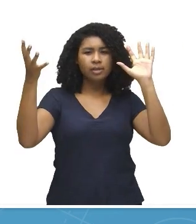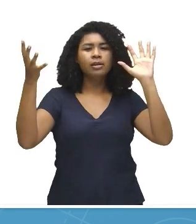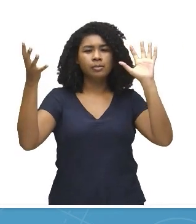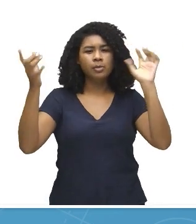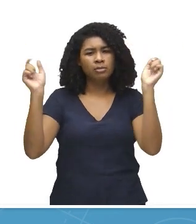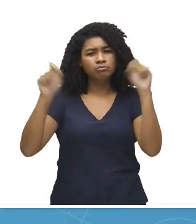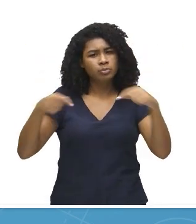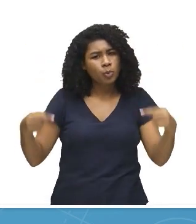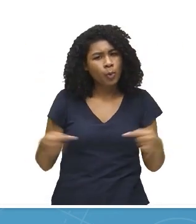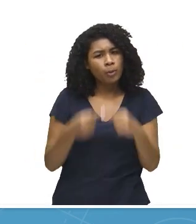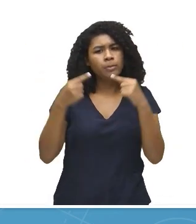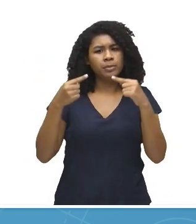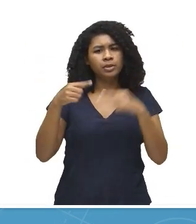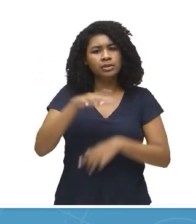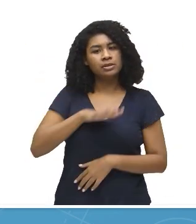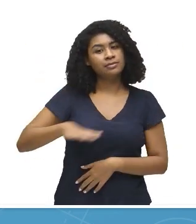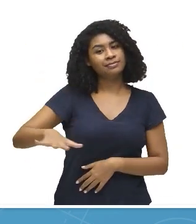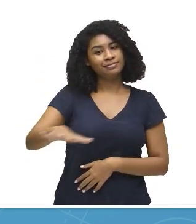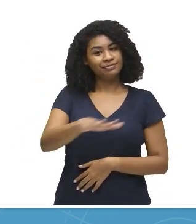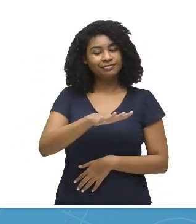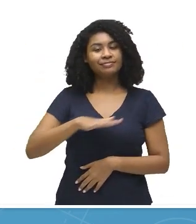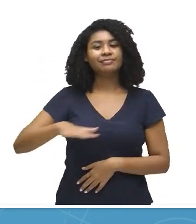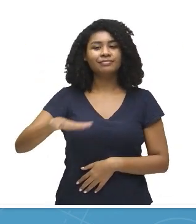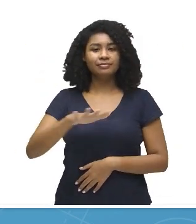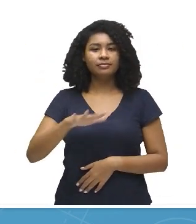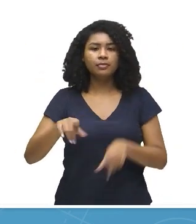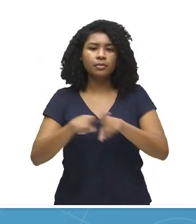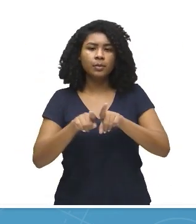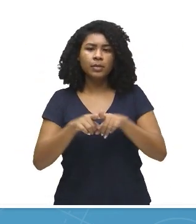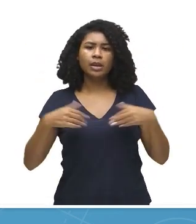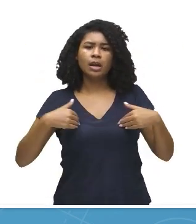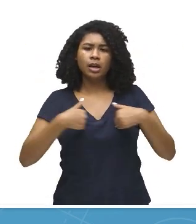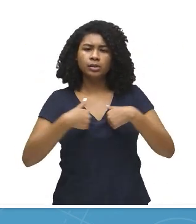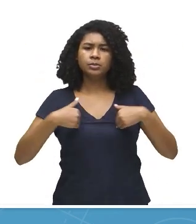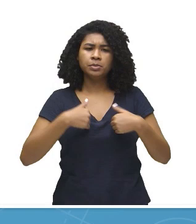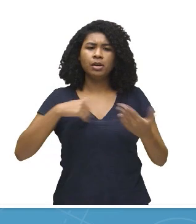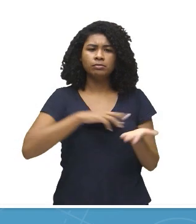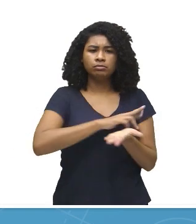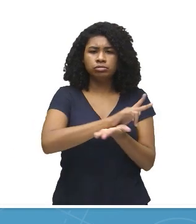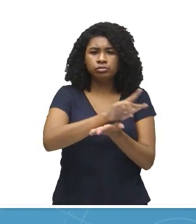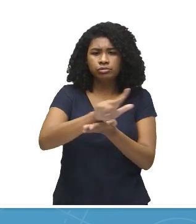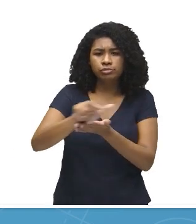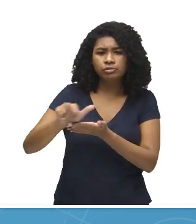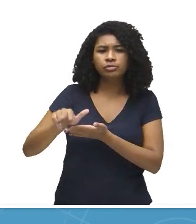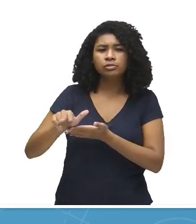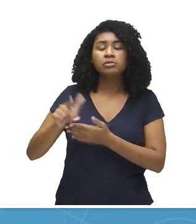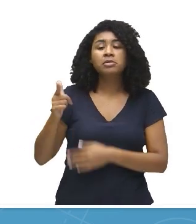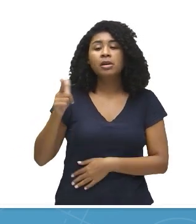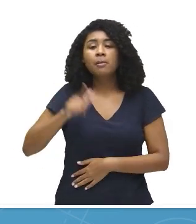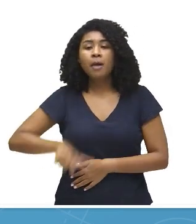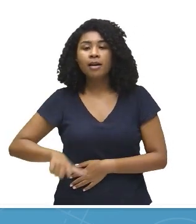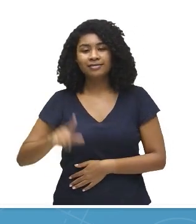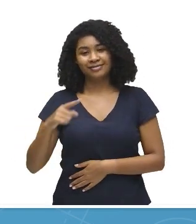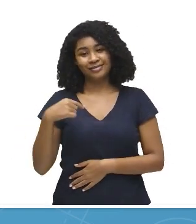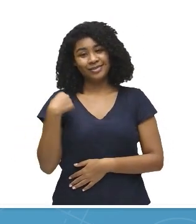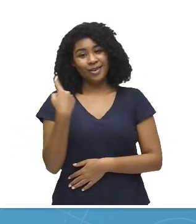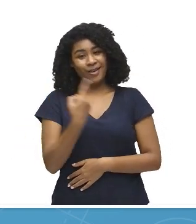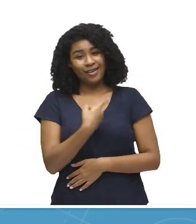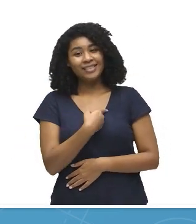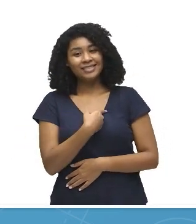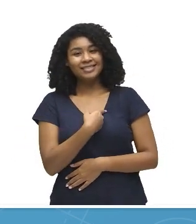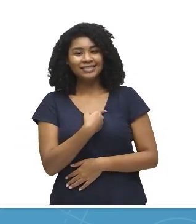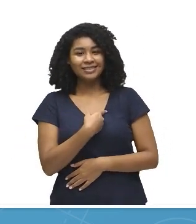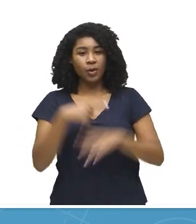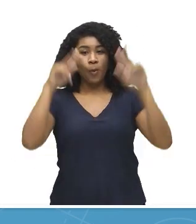essa região, essa área, os animais e temos também nós, né, os seres humanos